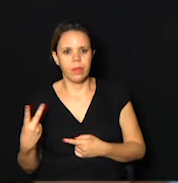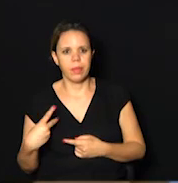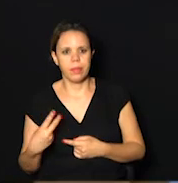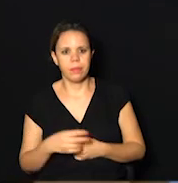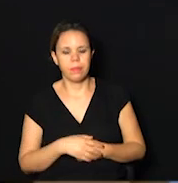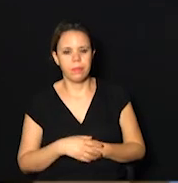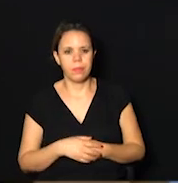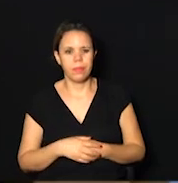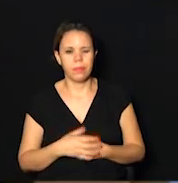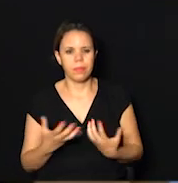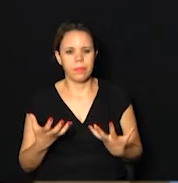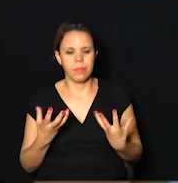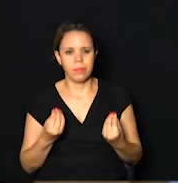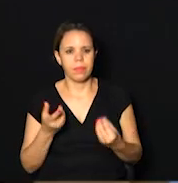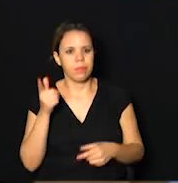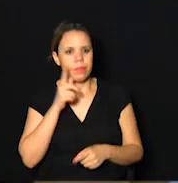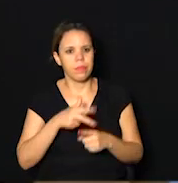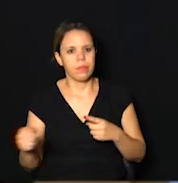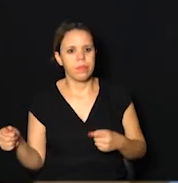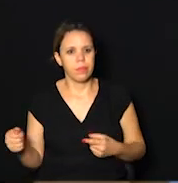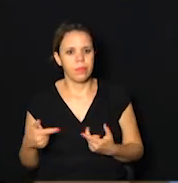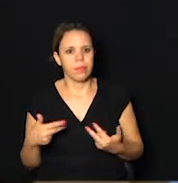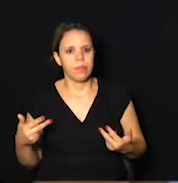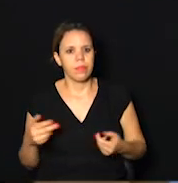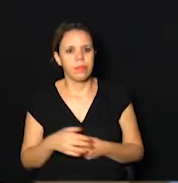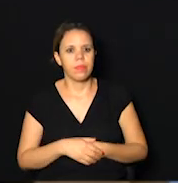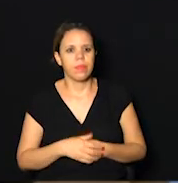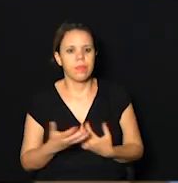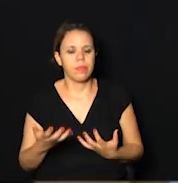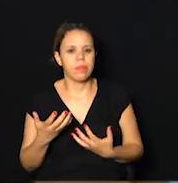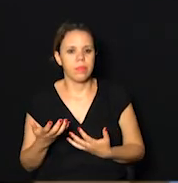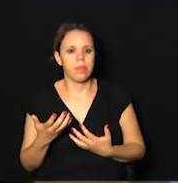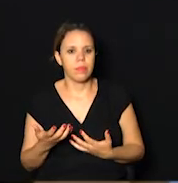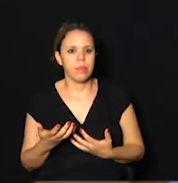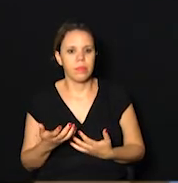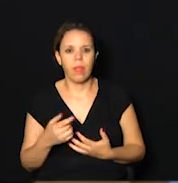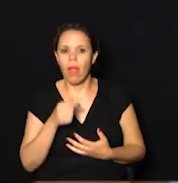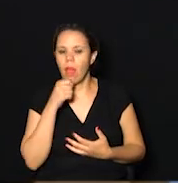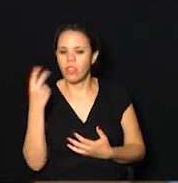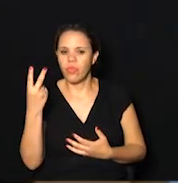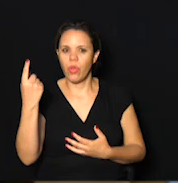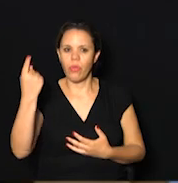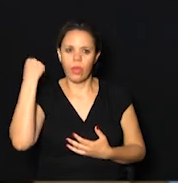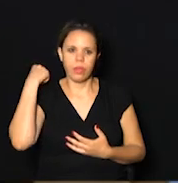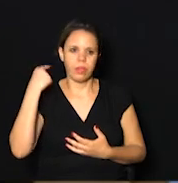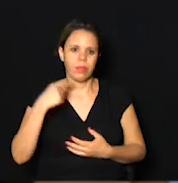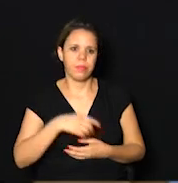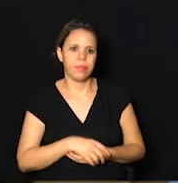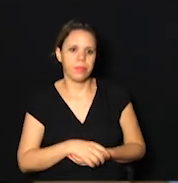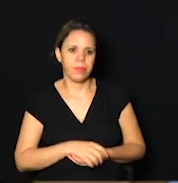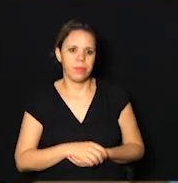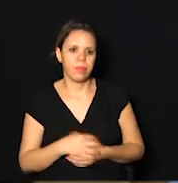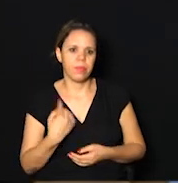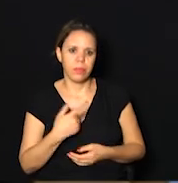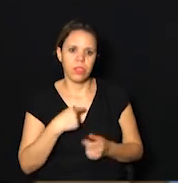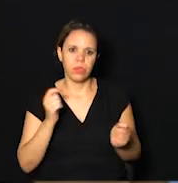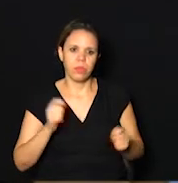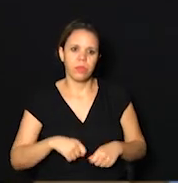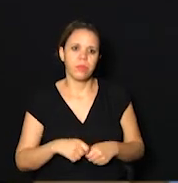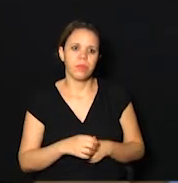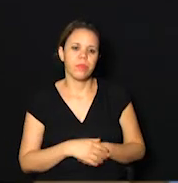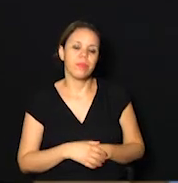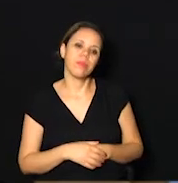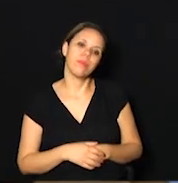gente quer muito ganhar alguma coisa o que a gente a gente não foi valorizado pelo tanto que a gente